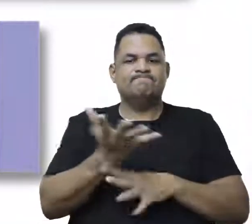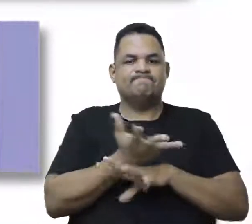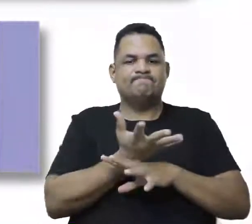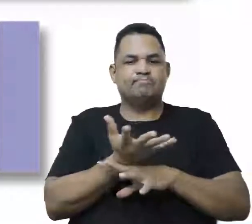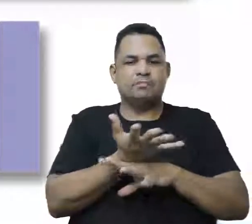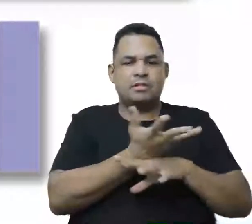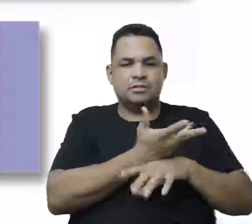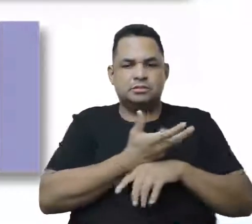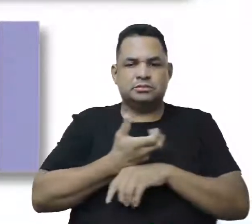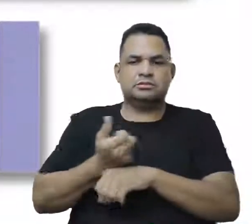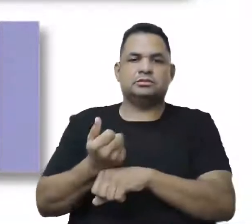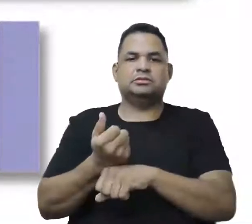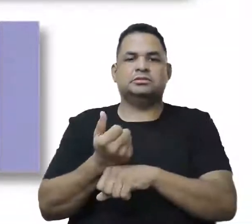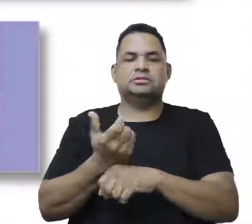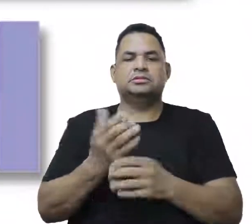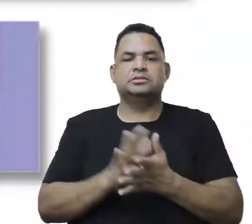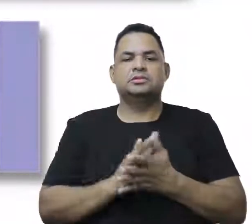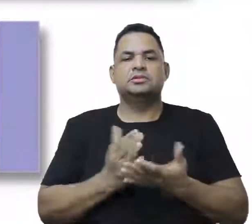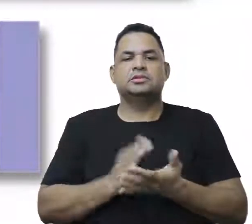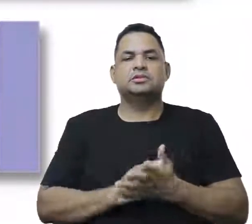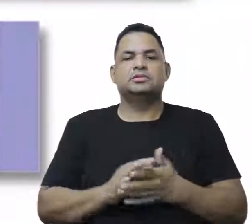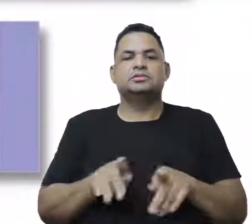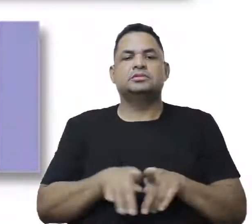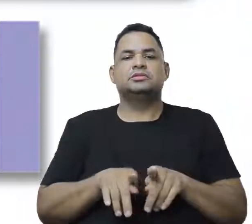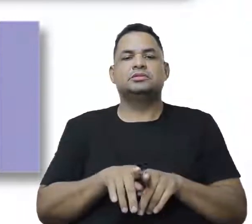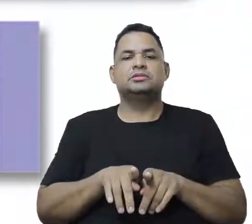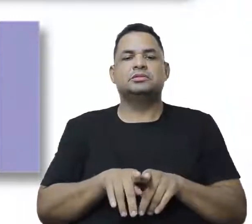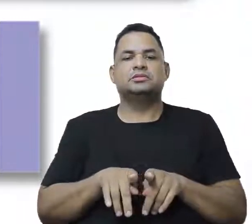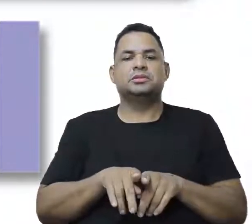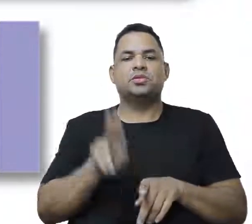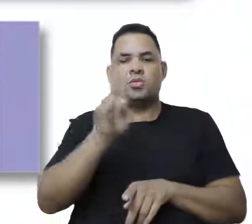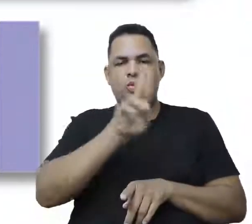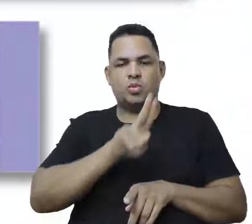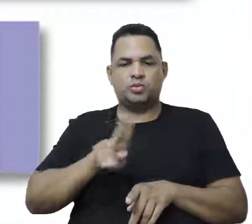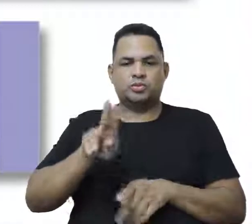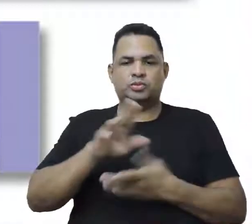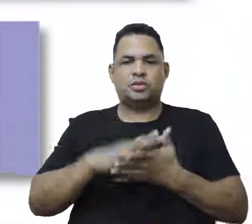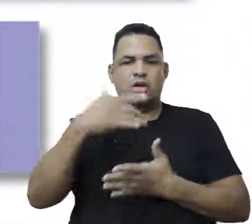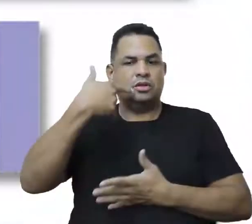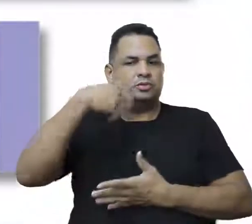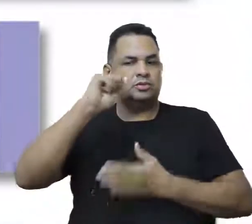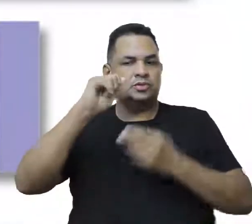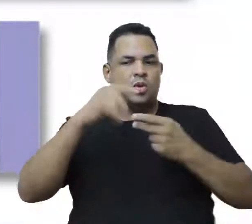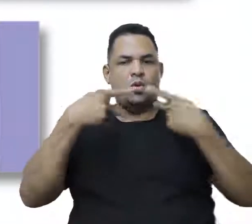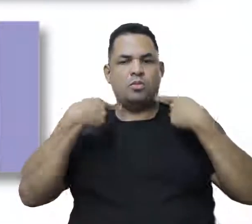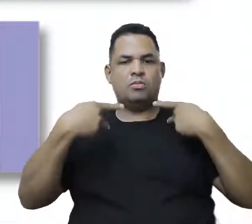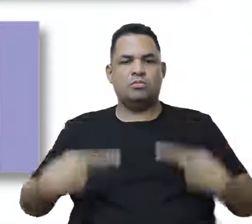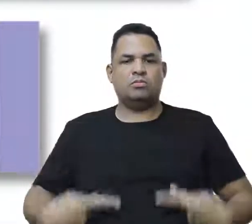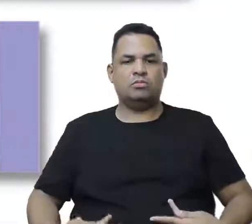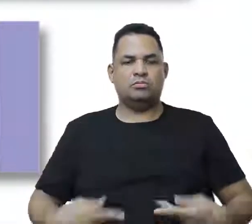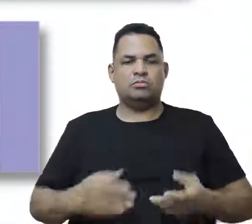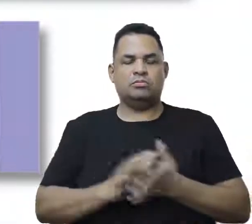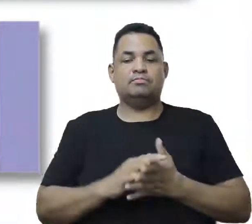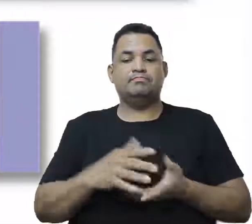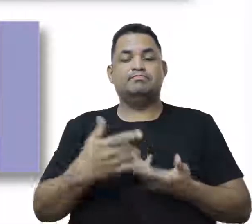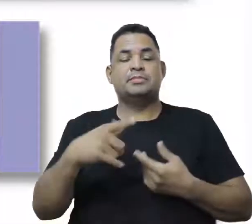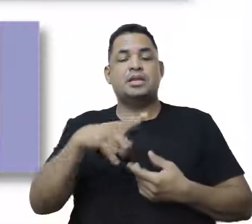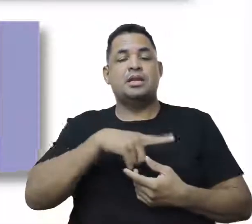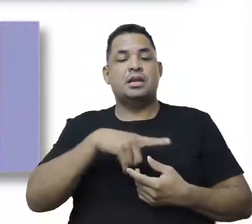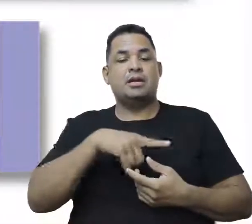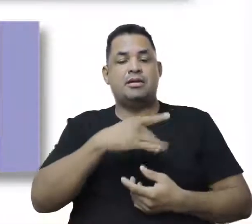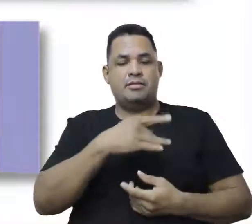com a educação física. O próximo tópico, aplicações da linguagem do corpo para uma